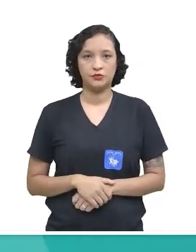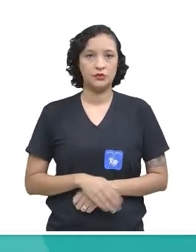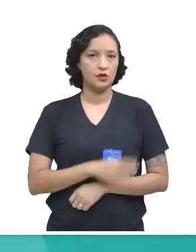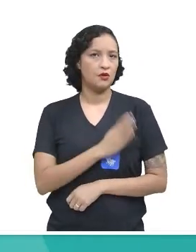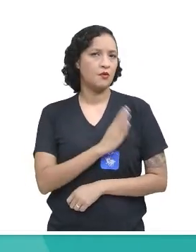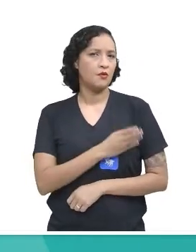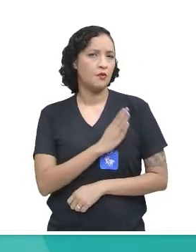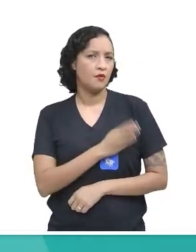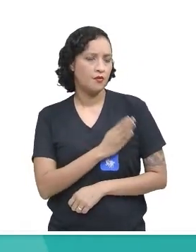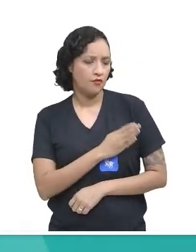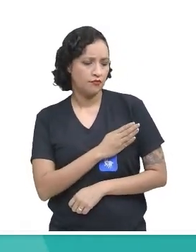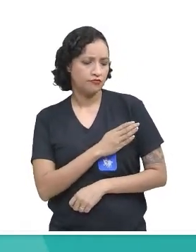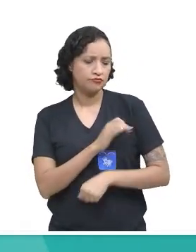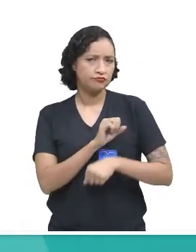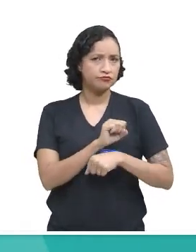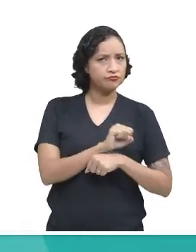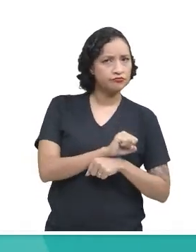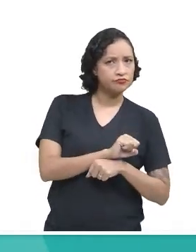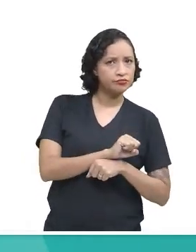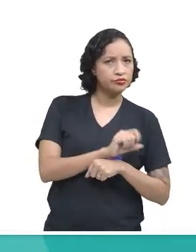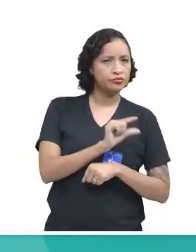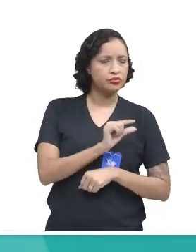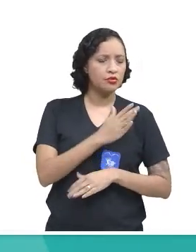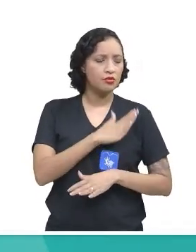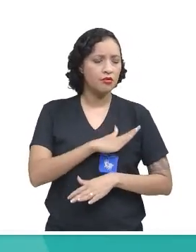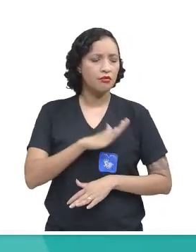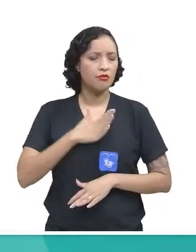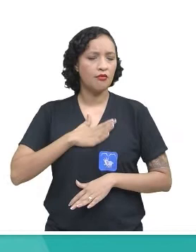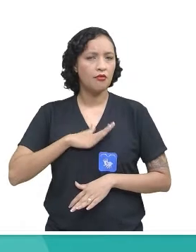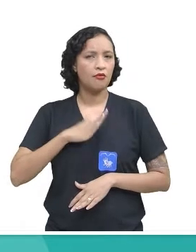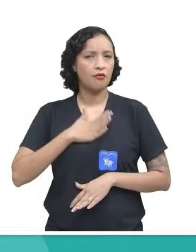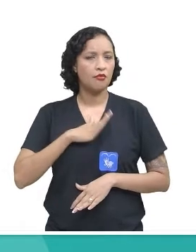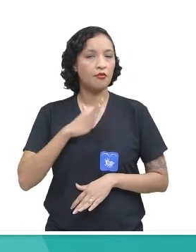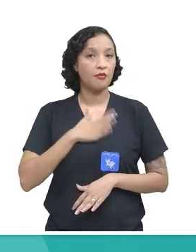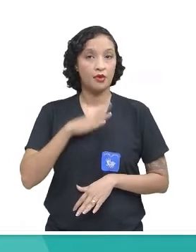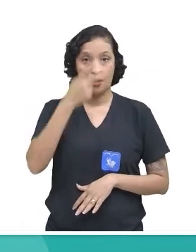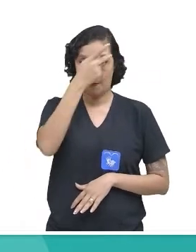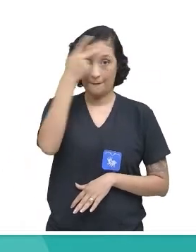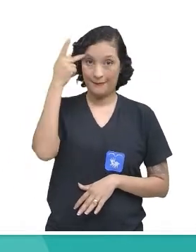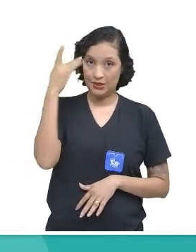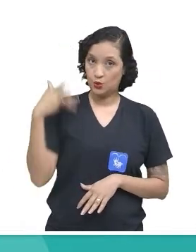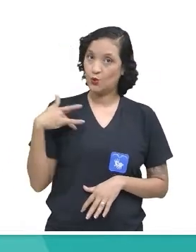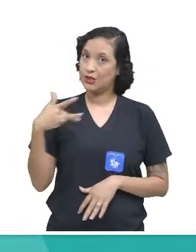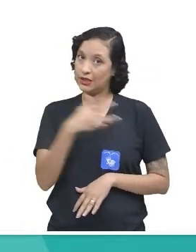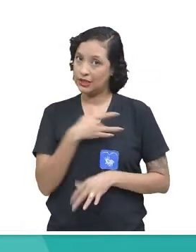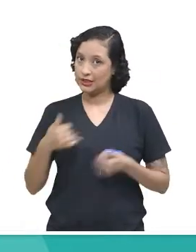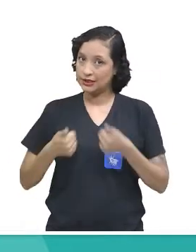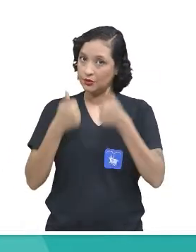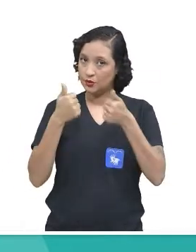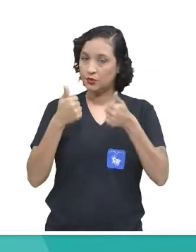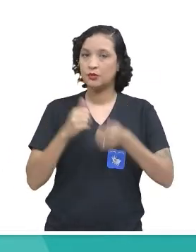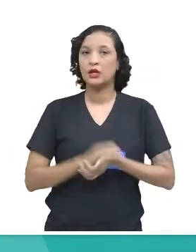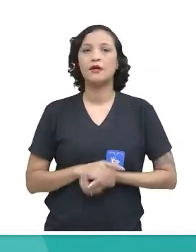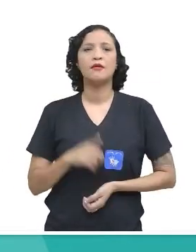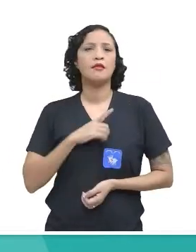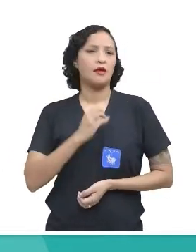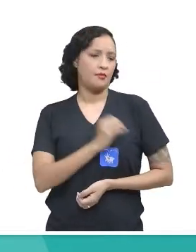em repouso, isso de uma pessoa sadia, ele acontece de